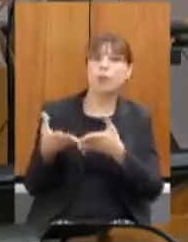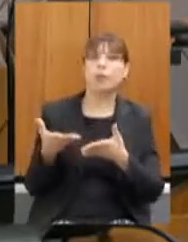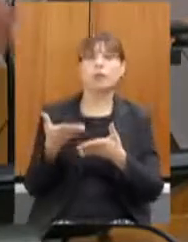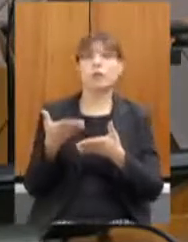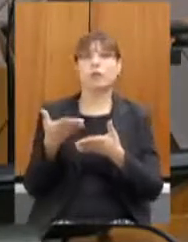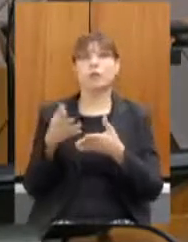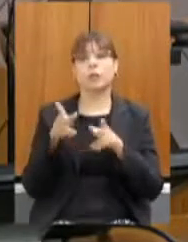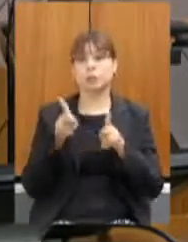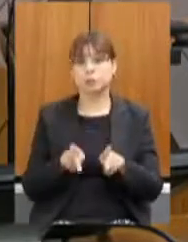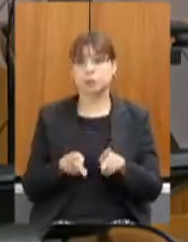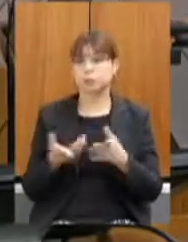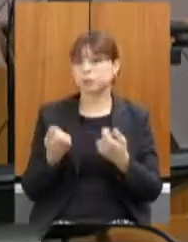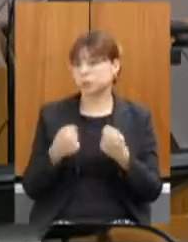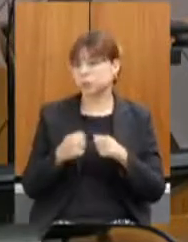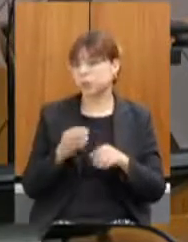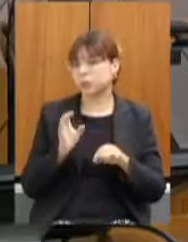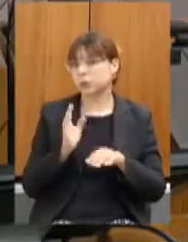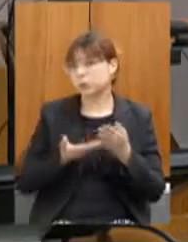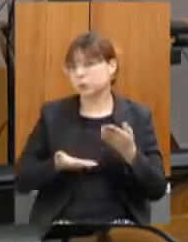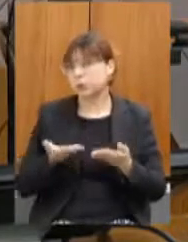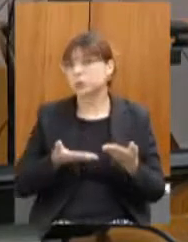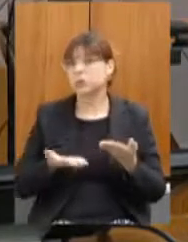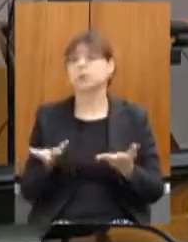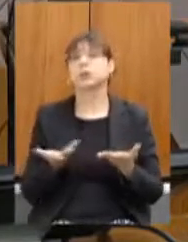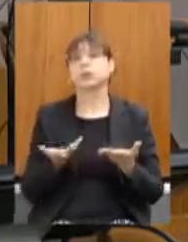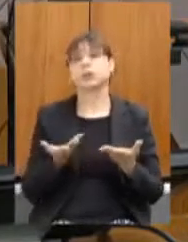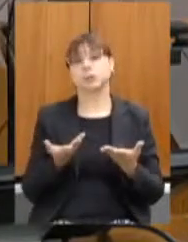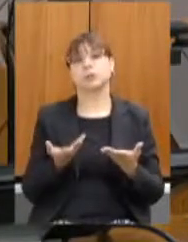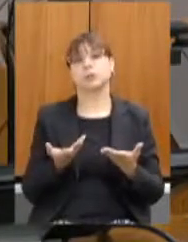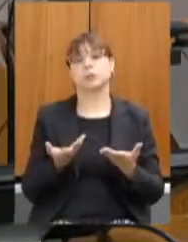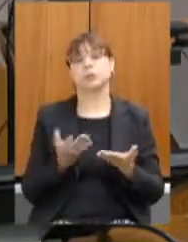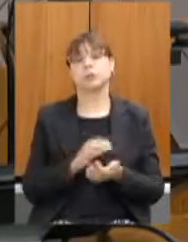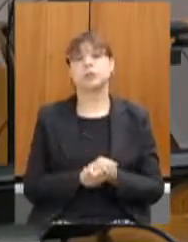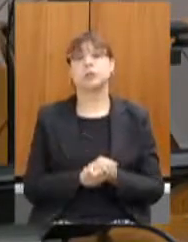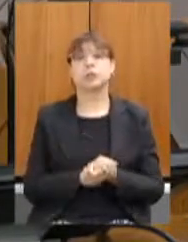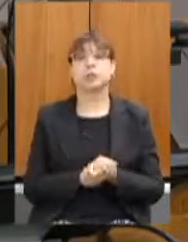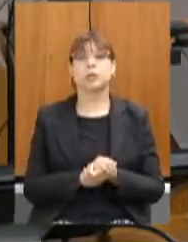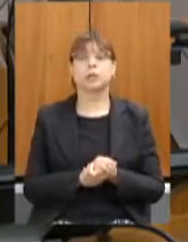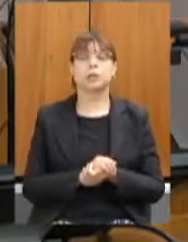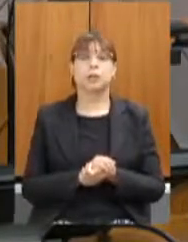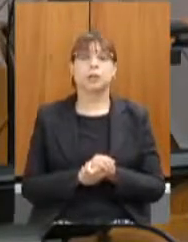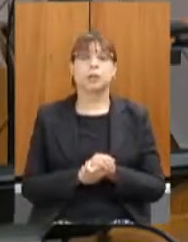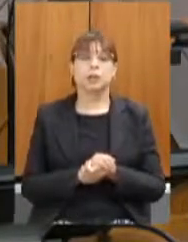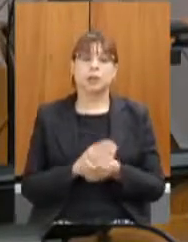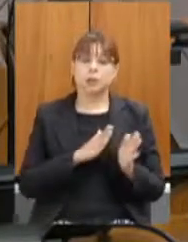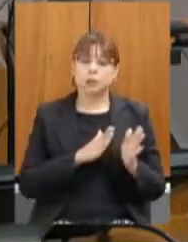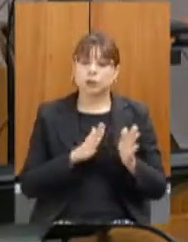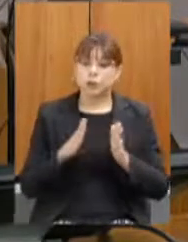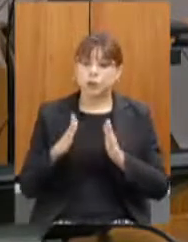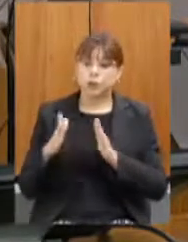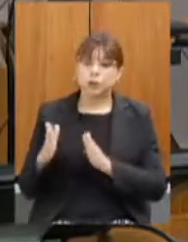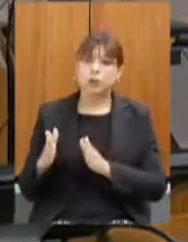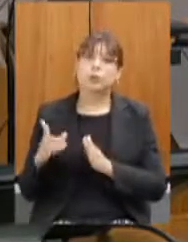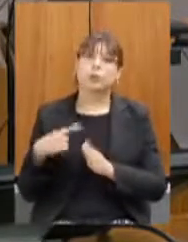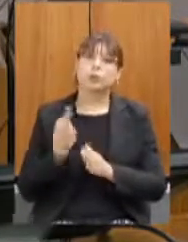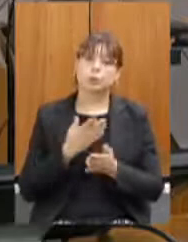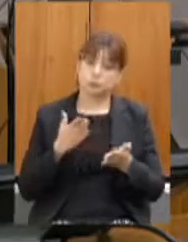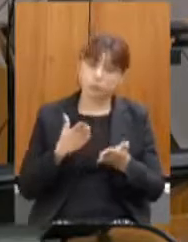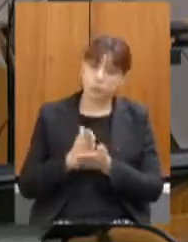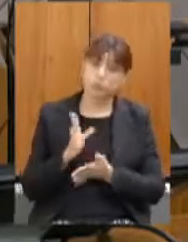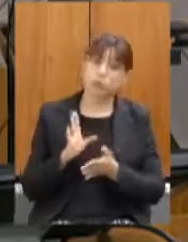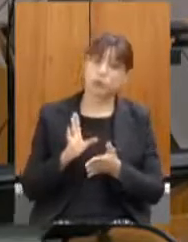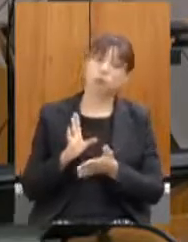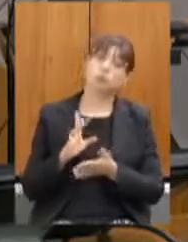cuida de Minas é muito descritivo no sentido de orientar toda a rede nós ao longo desse tempo aprovamos a nova política